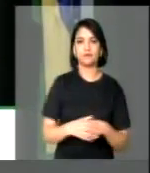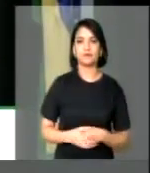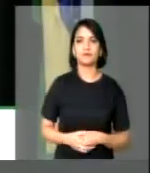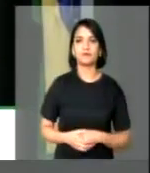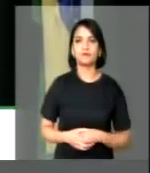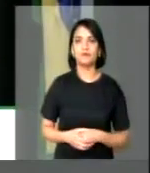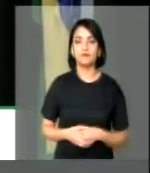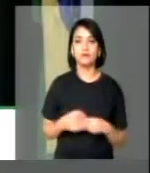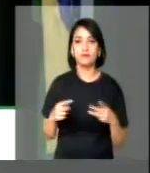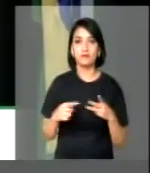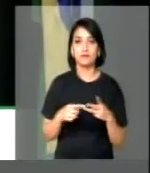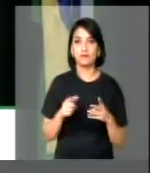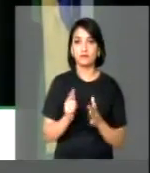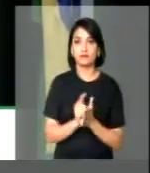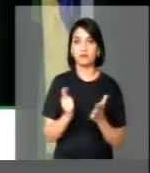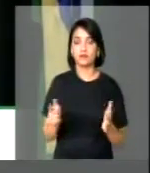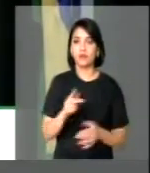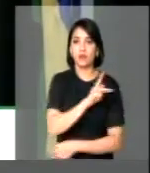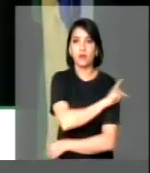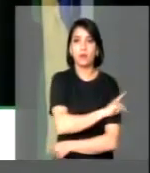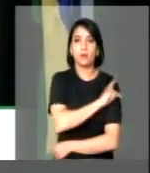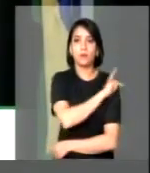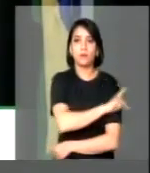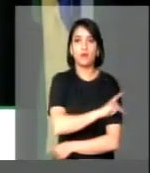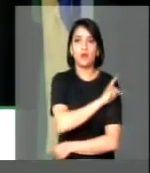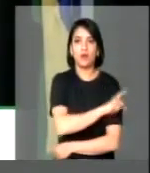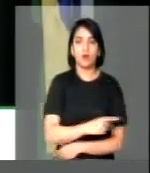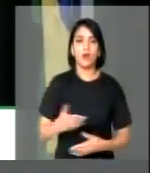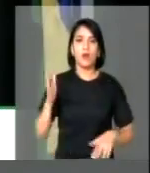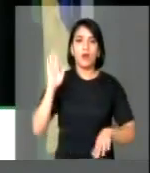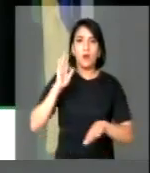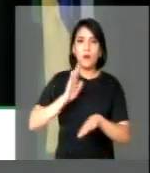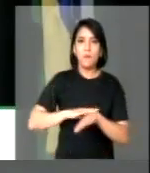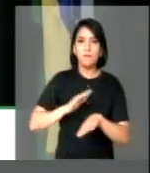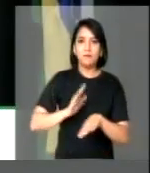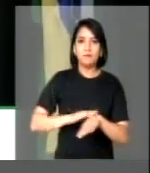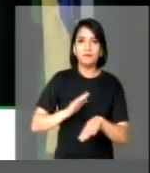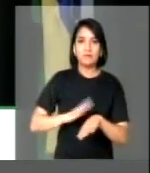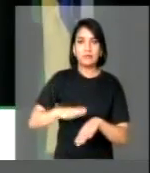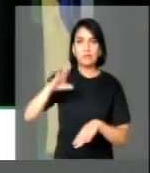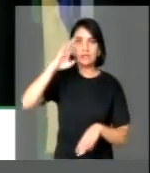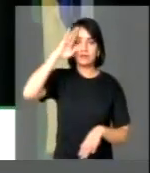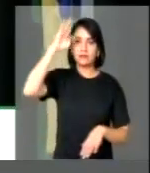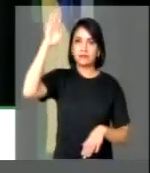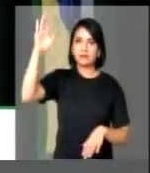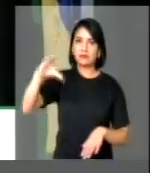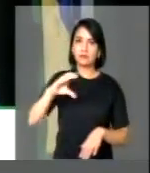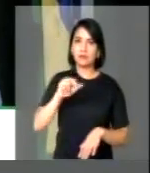Jornal Dia: o Piauí está no auge da crise, diz Fonteles.